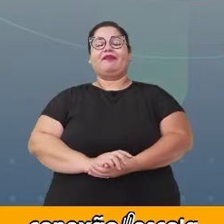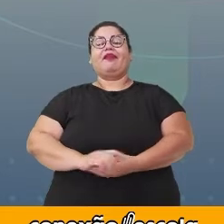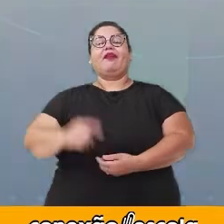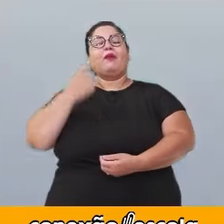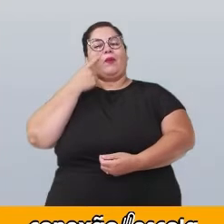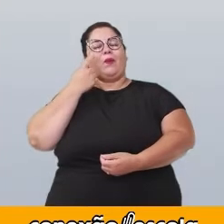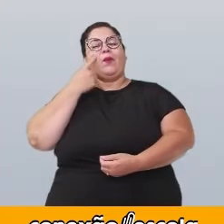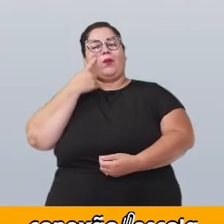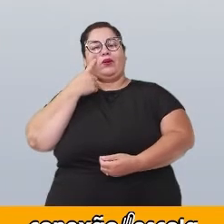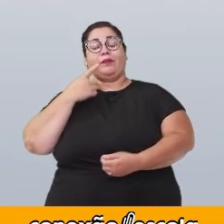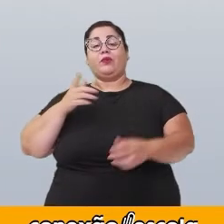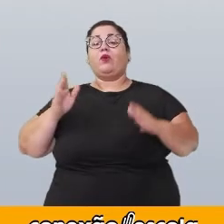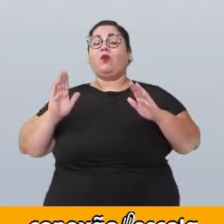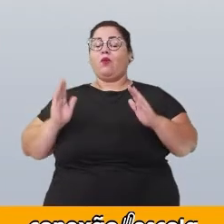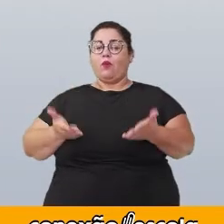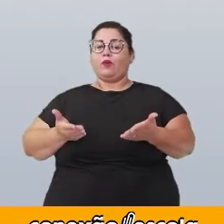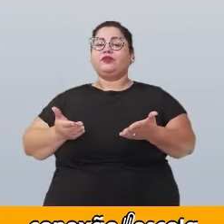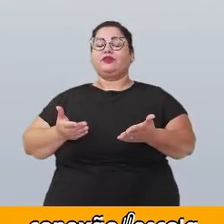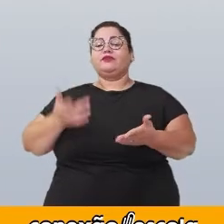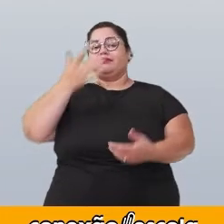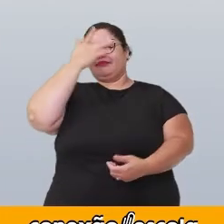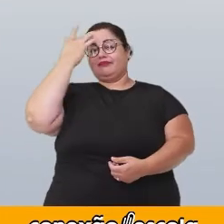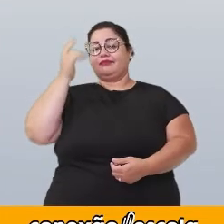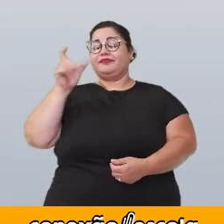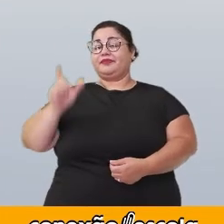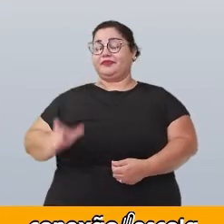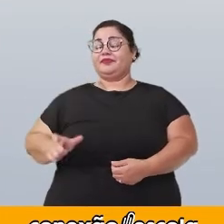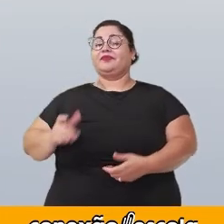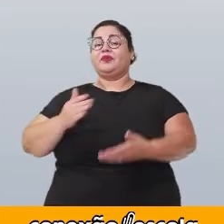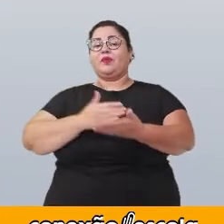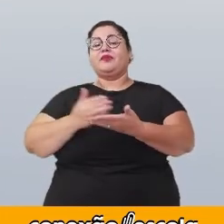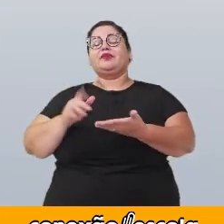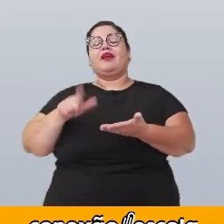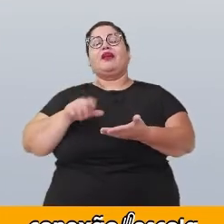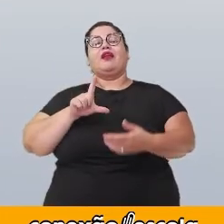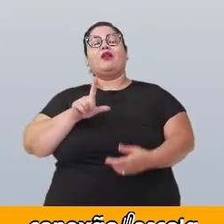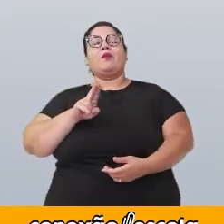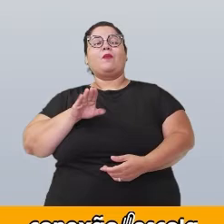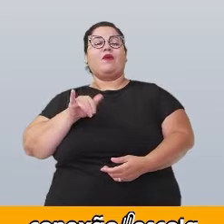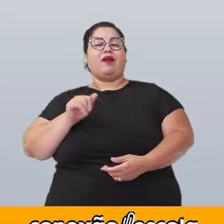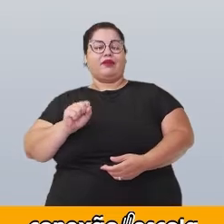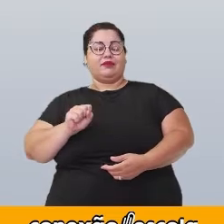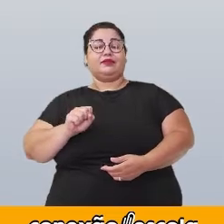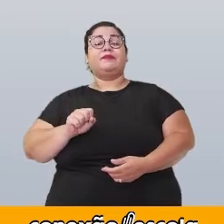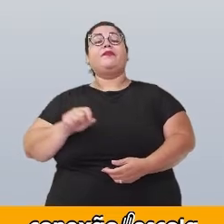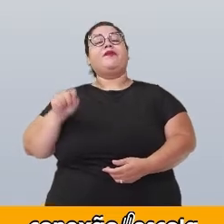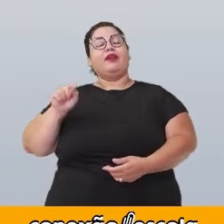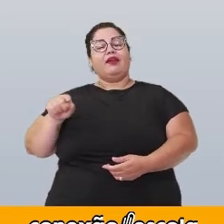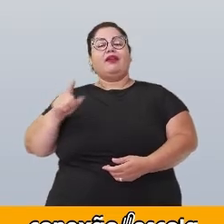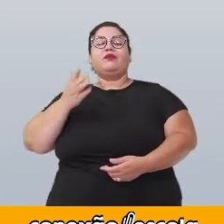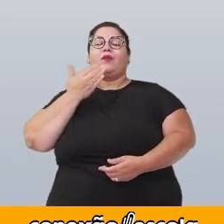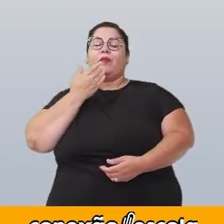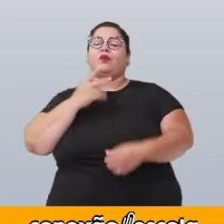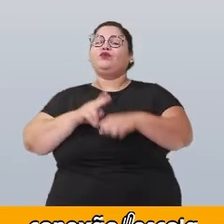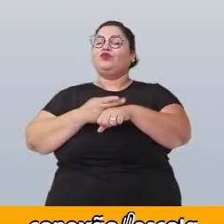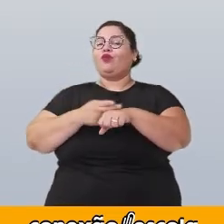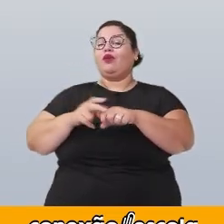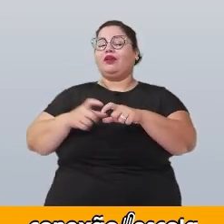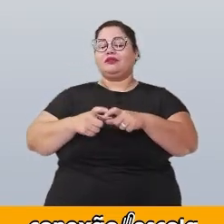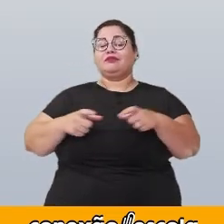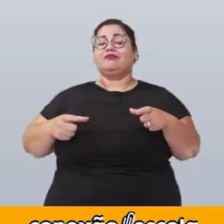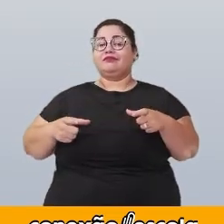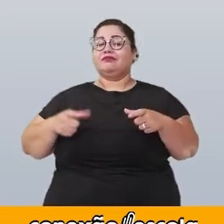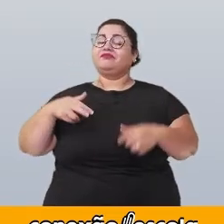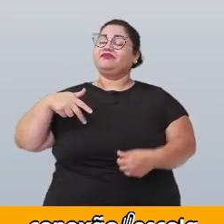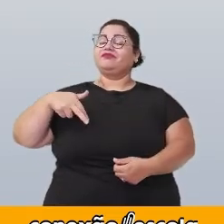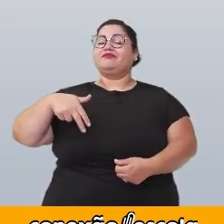só! Hoje, o nosso personagem inicial é Lucas. Lucas estava comendo uma barra de chocolate